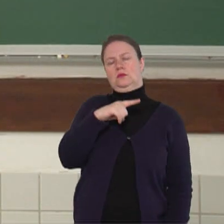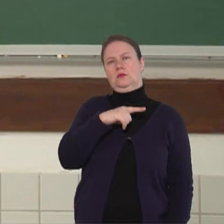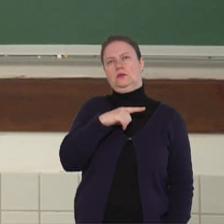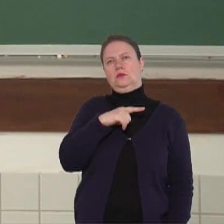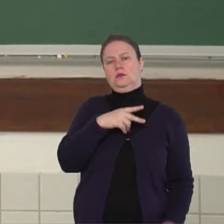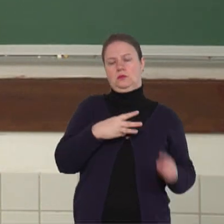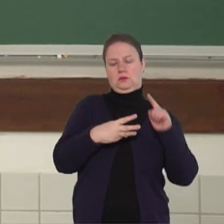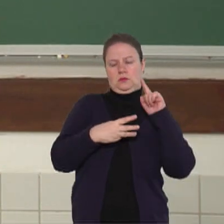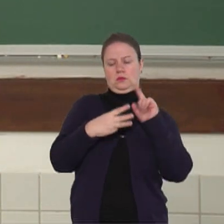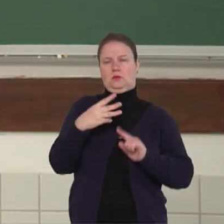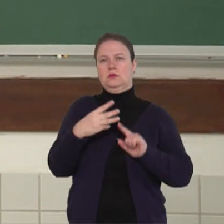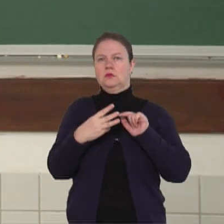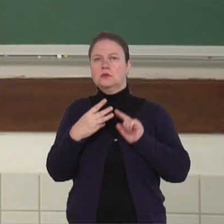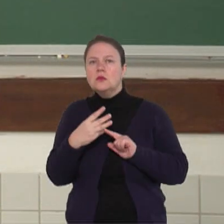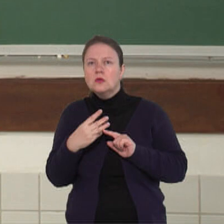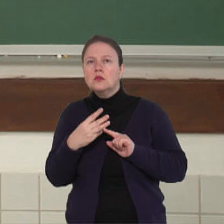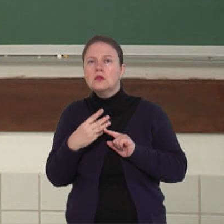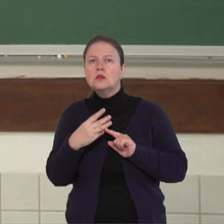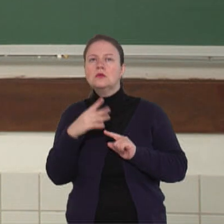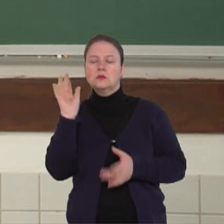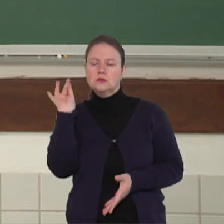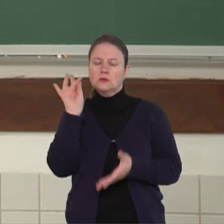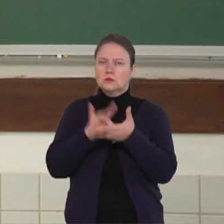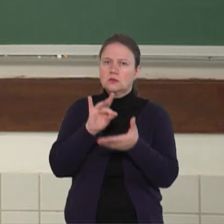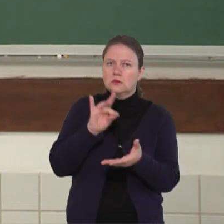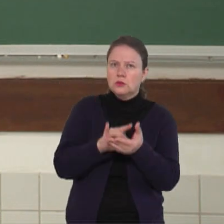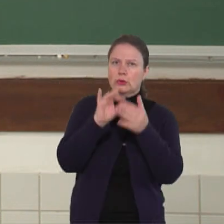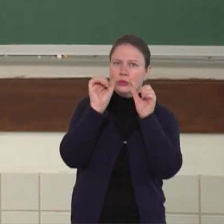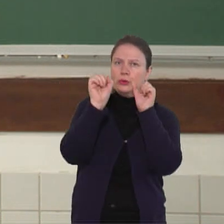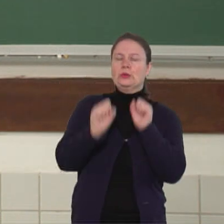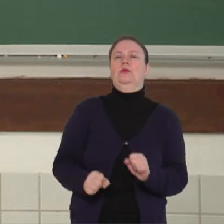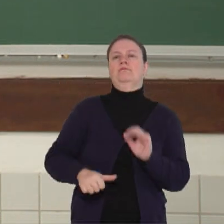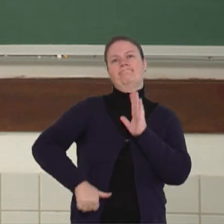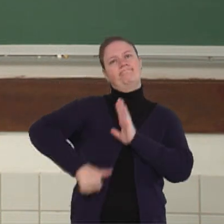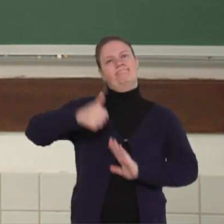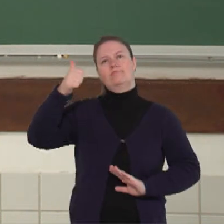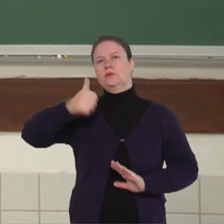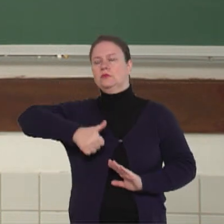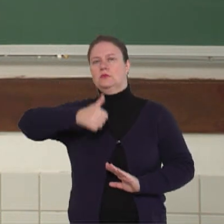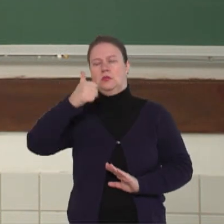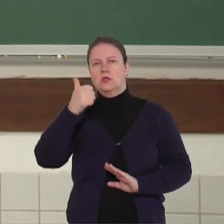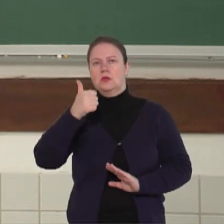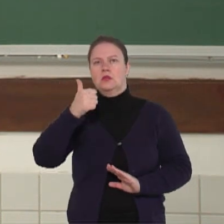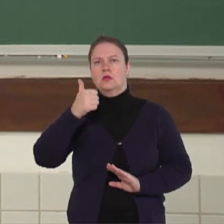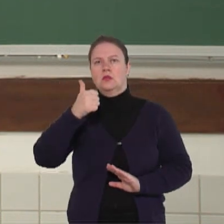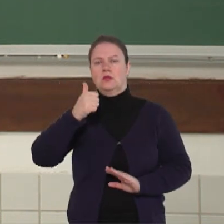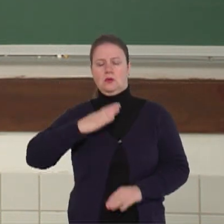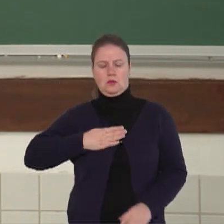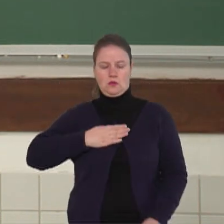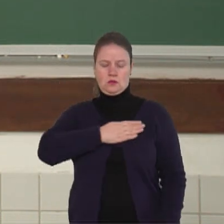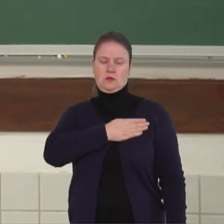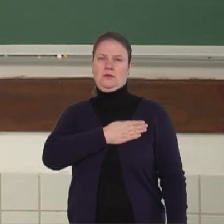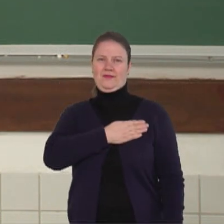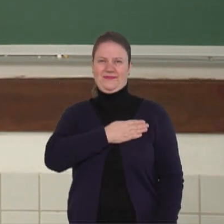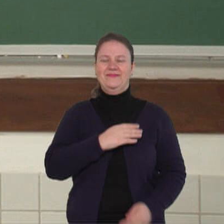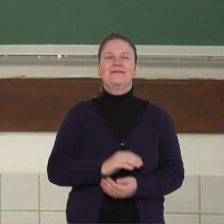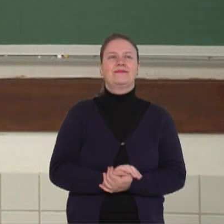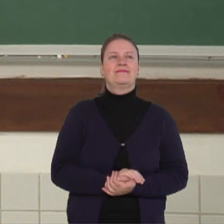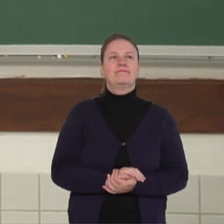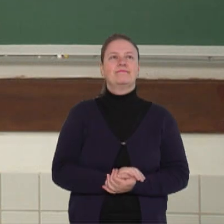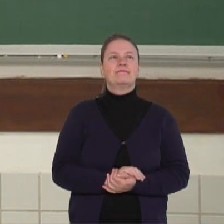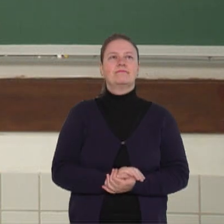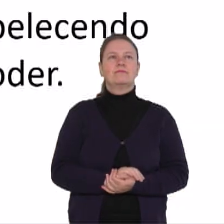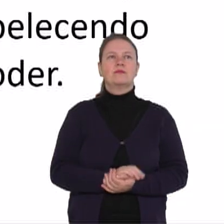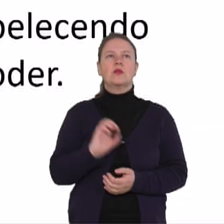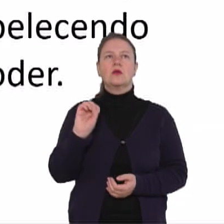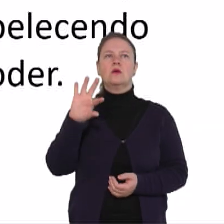cônsuls, aonde quem de fato detinha o poder era o primeiro cônsul. E o primeiro cônsul era Napoleão Bonaparte. Tá?